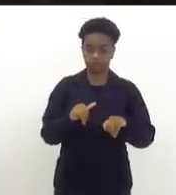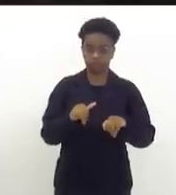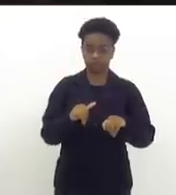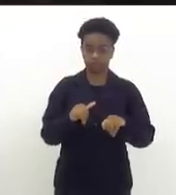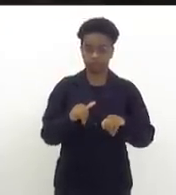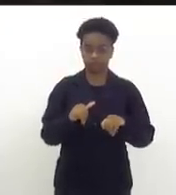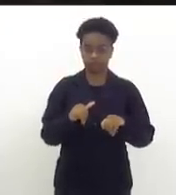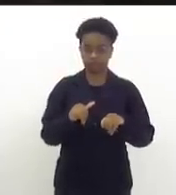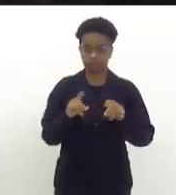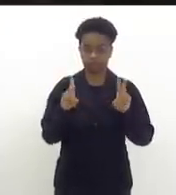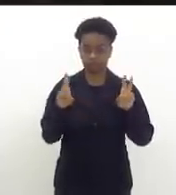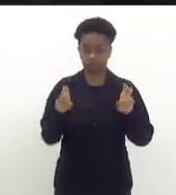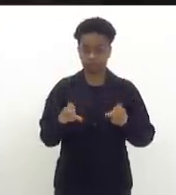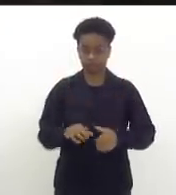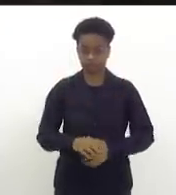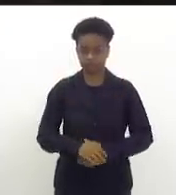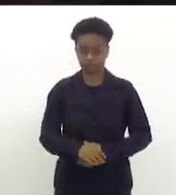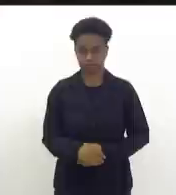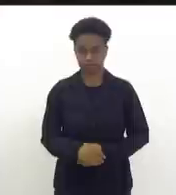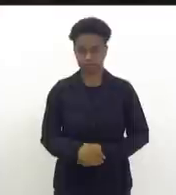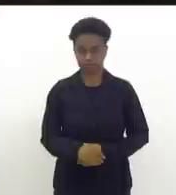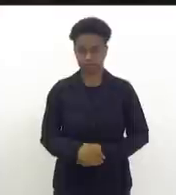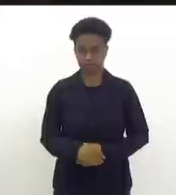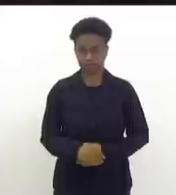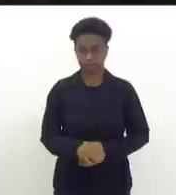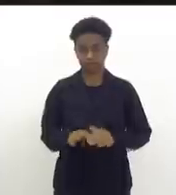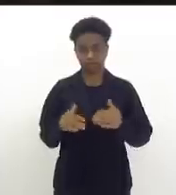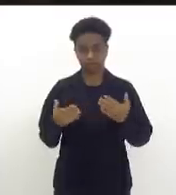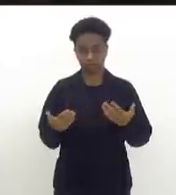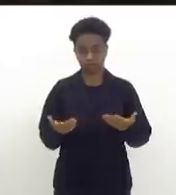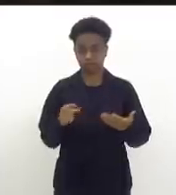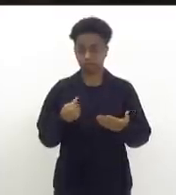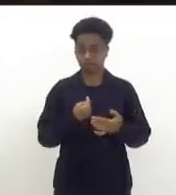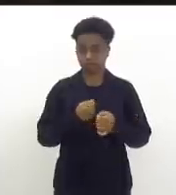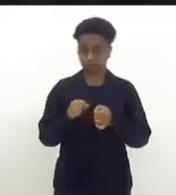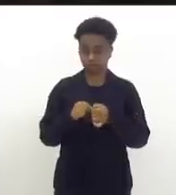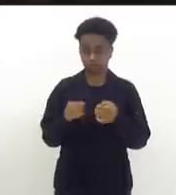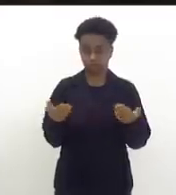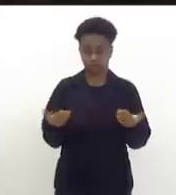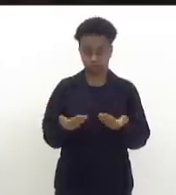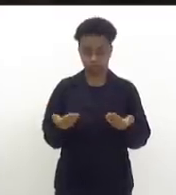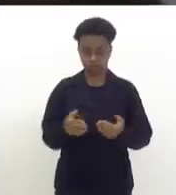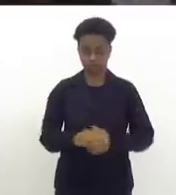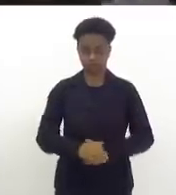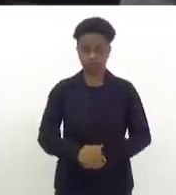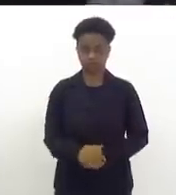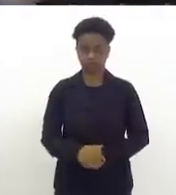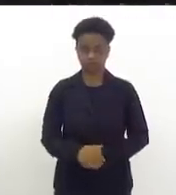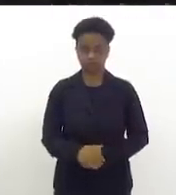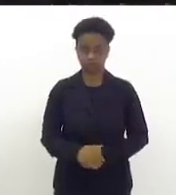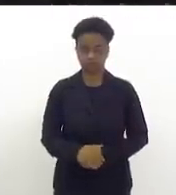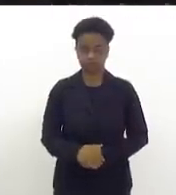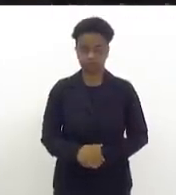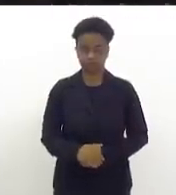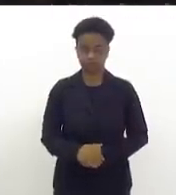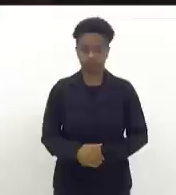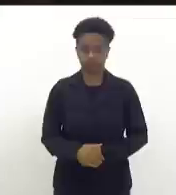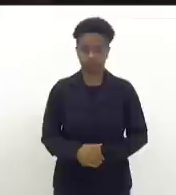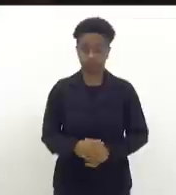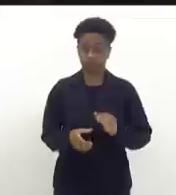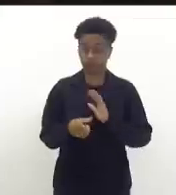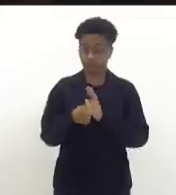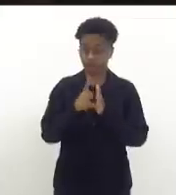essa questão e assim o Estamos fazendo mas antes de concluir